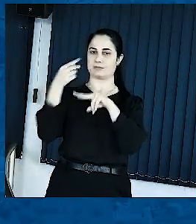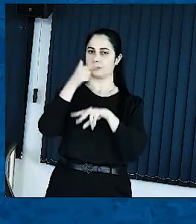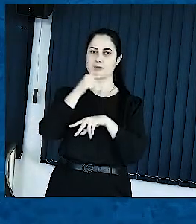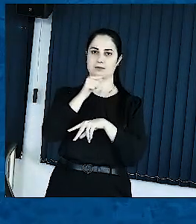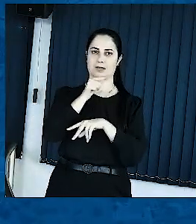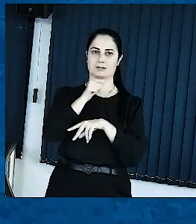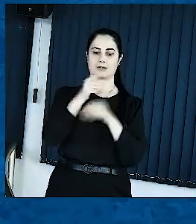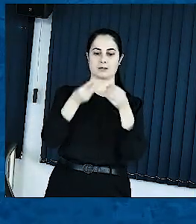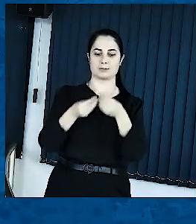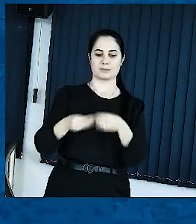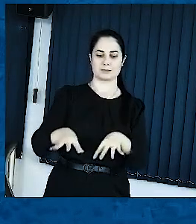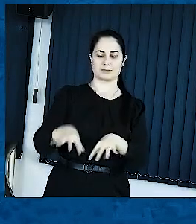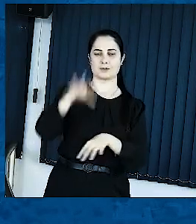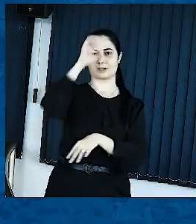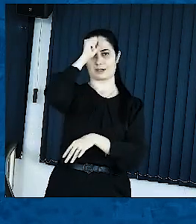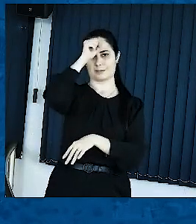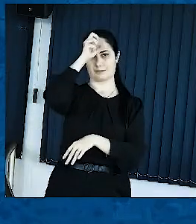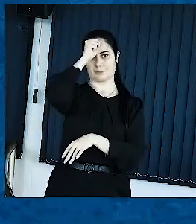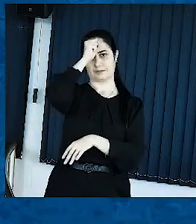prejudica muito nela aprender.